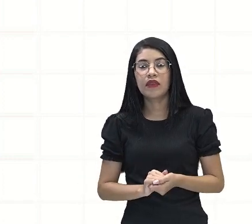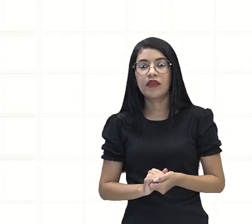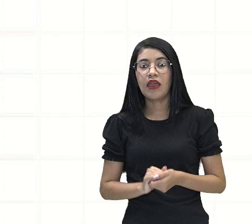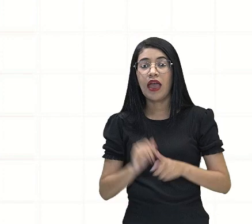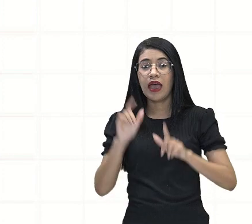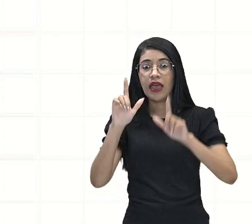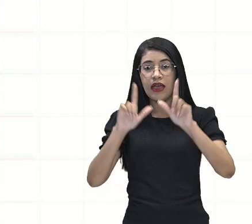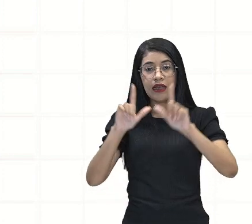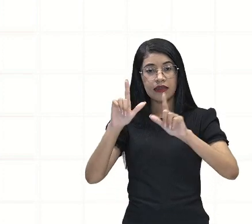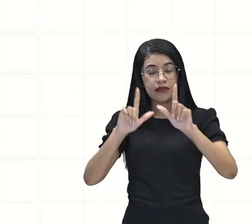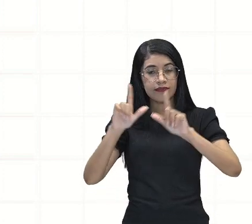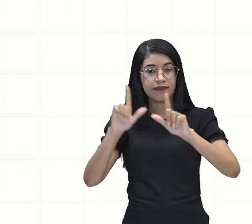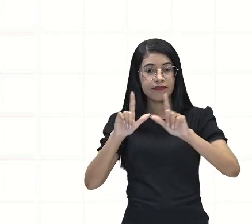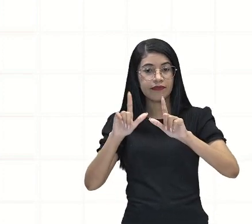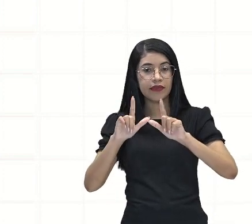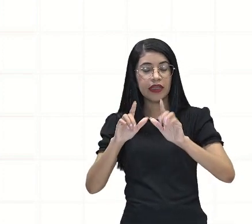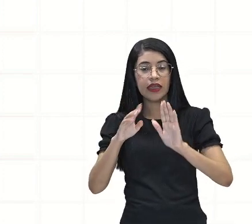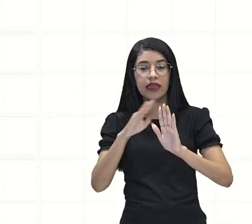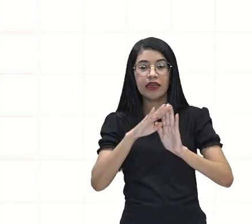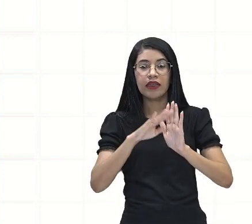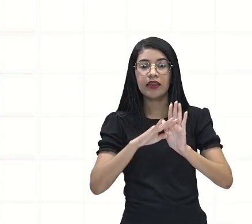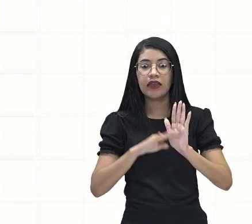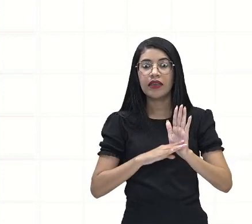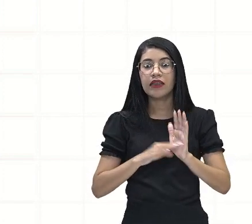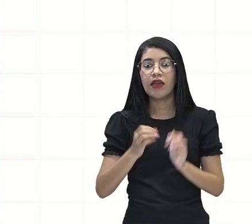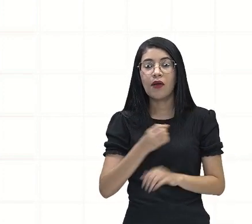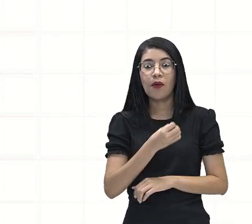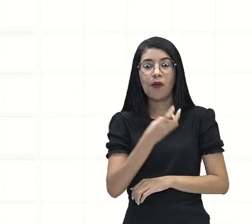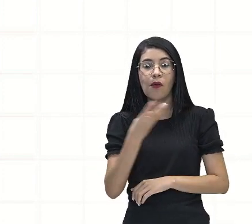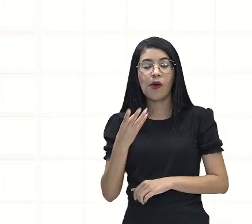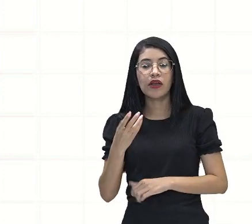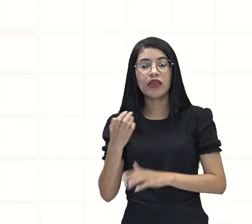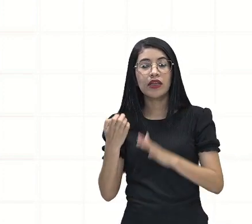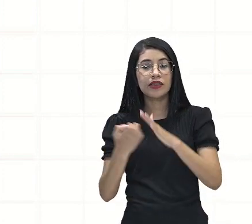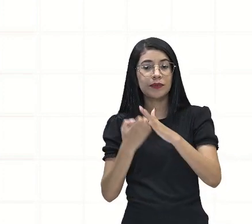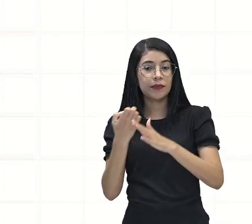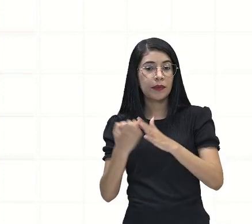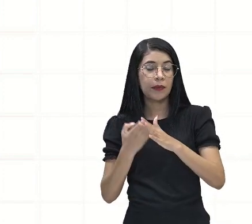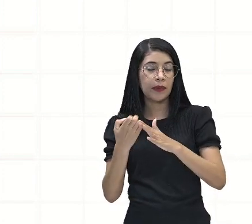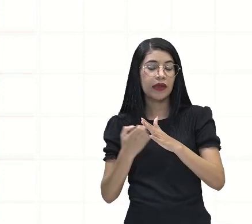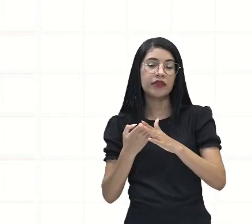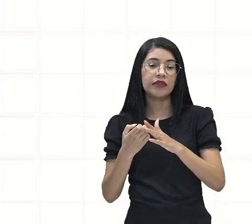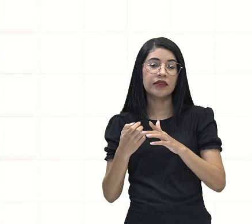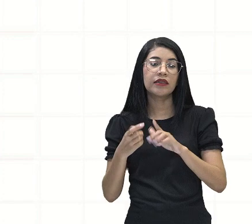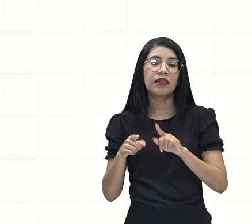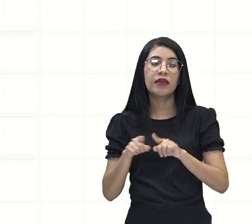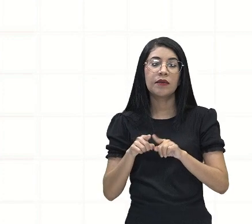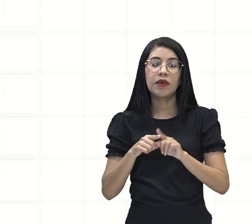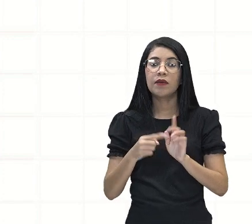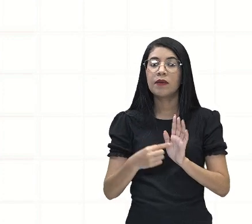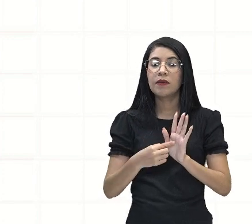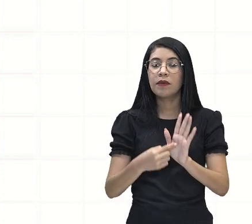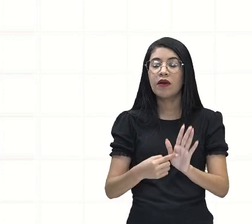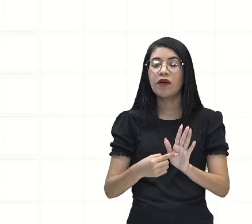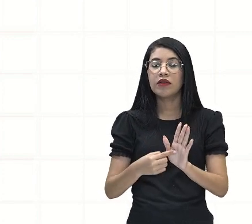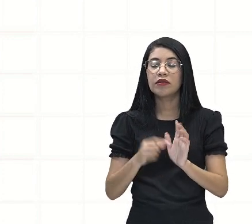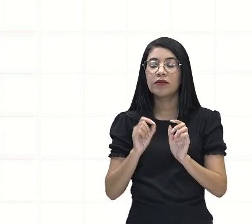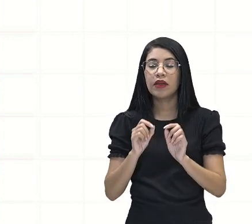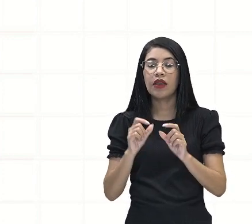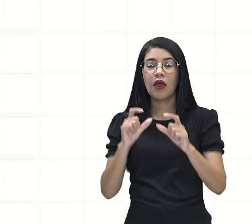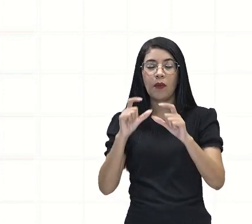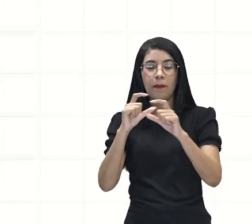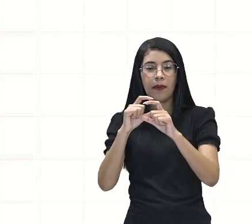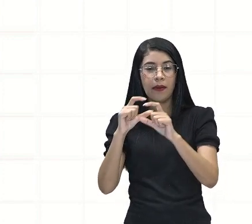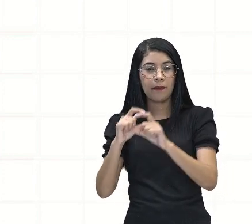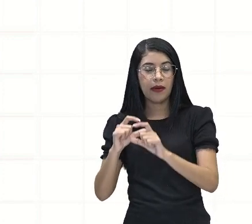aberta e aí aqui na legenda nós temos o número de empresas que vai ser indicado aqui pelos círculos né